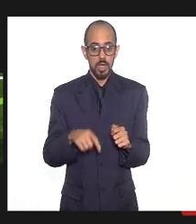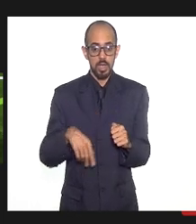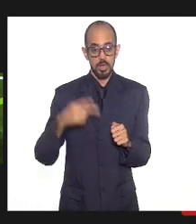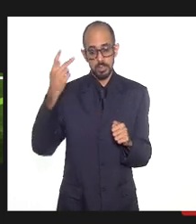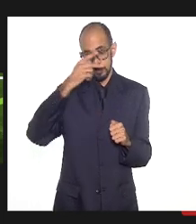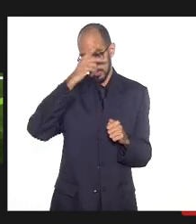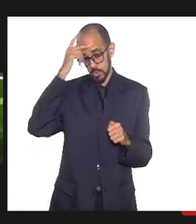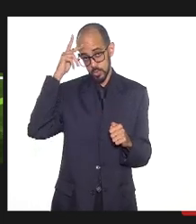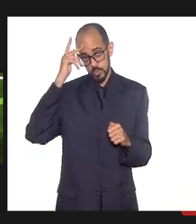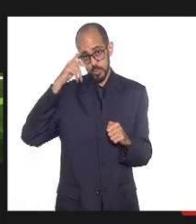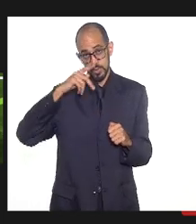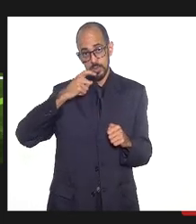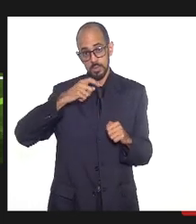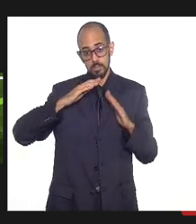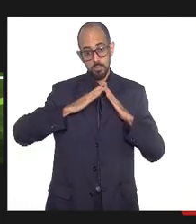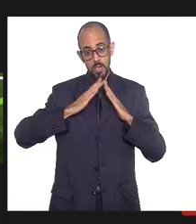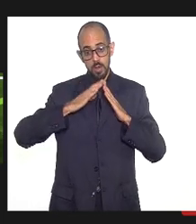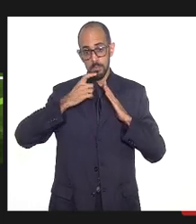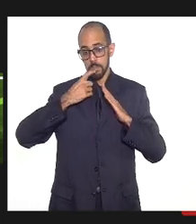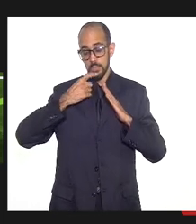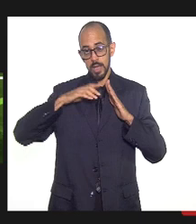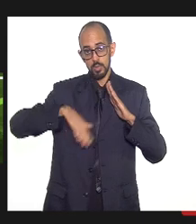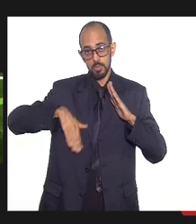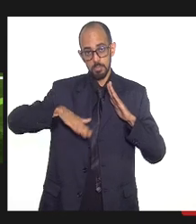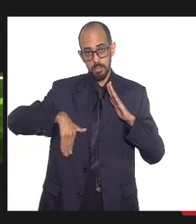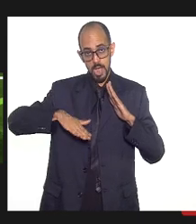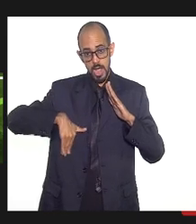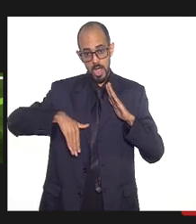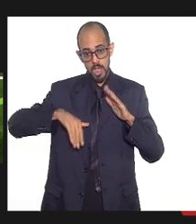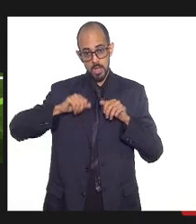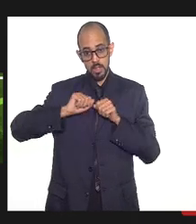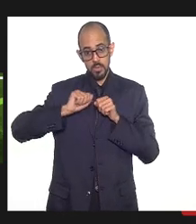perto do mar, assim, né? Aí fizeram